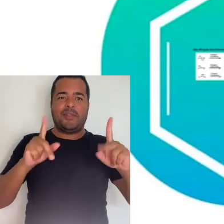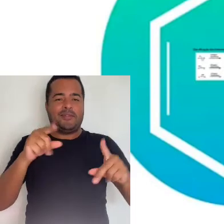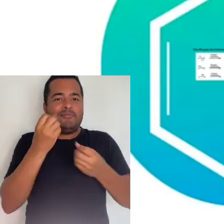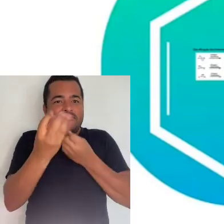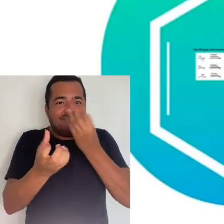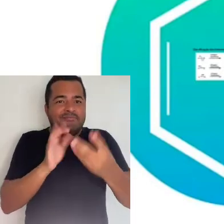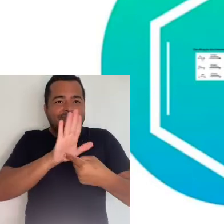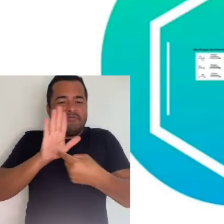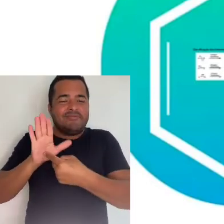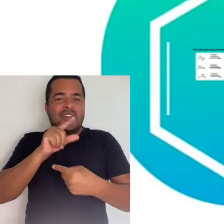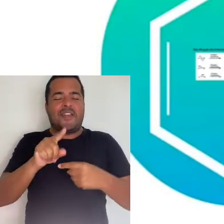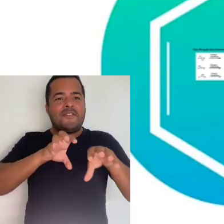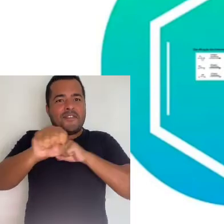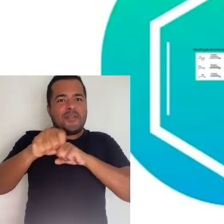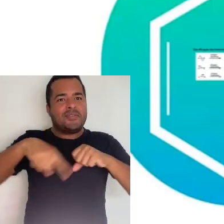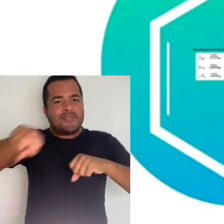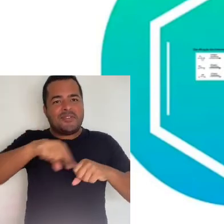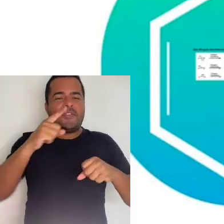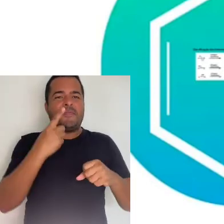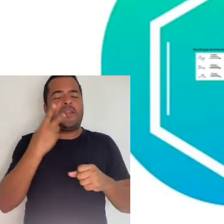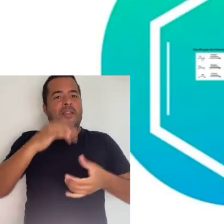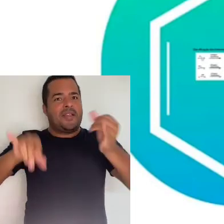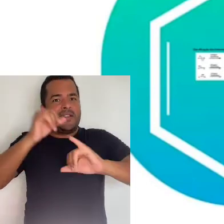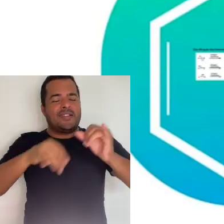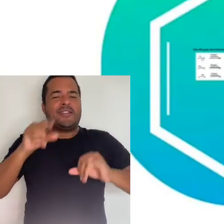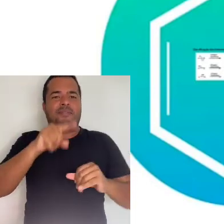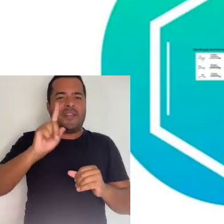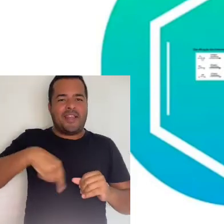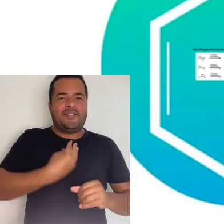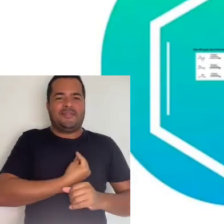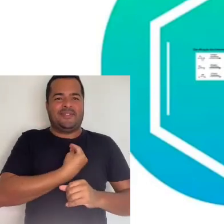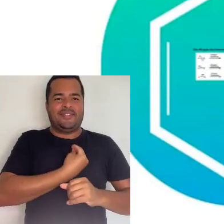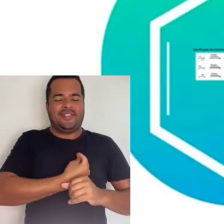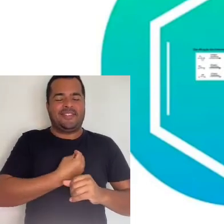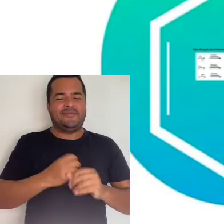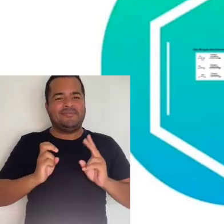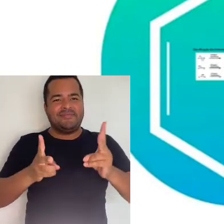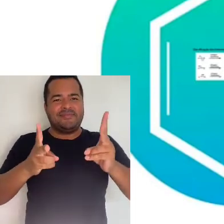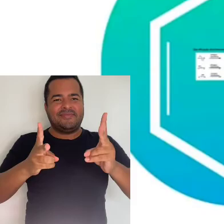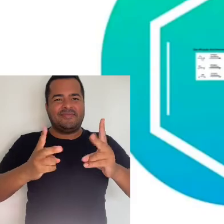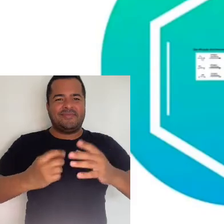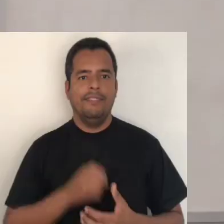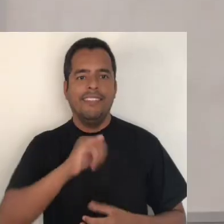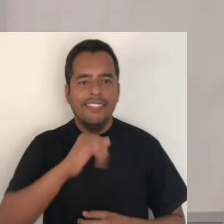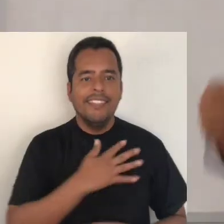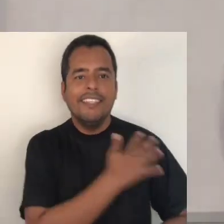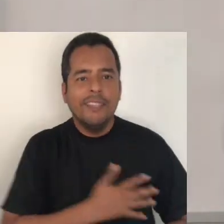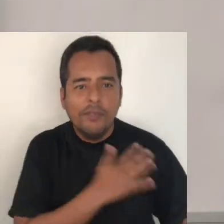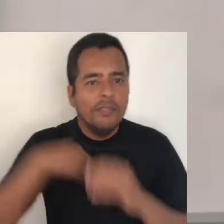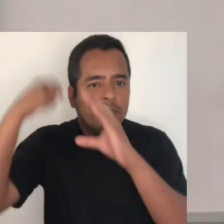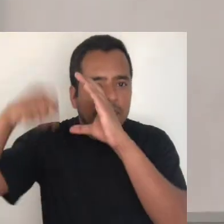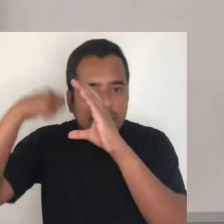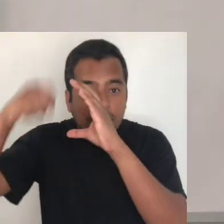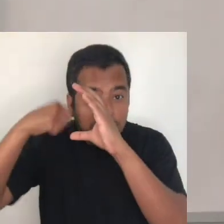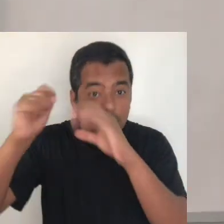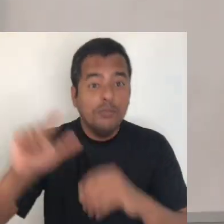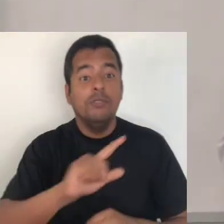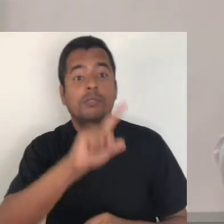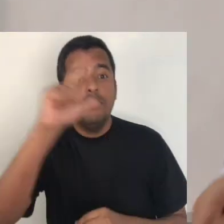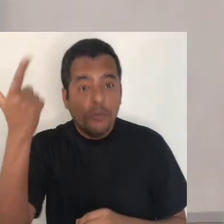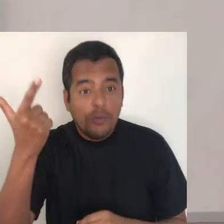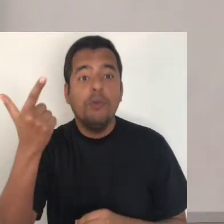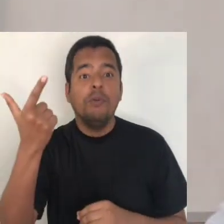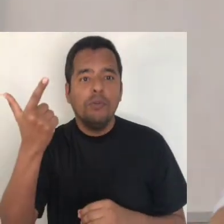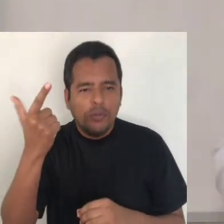bom? Então, espero que eu tenha contribuído com a formação de vocês e vamos em frente, porque a química é vida. Se você gostou desse vídeo